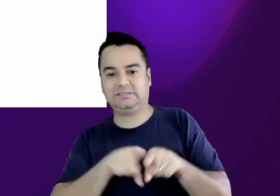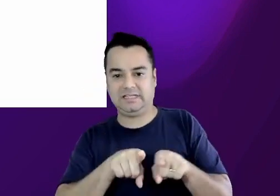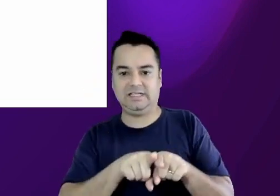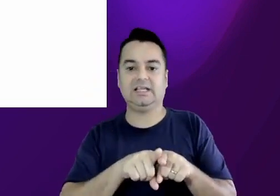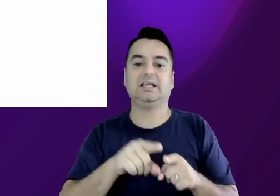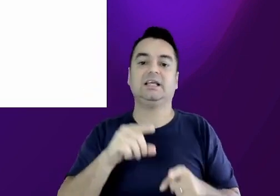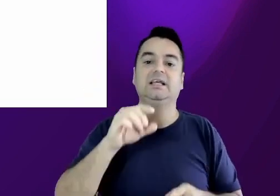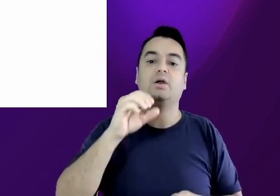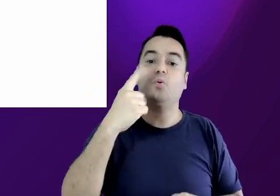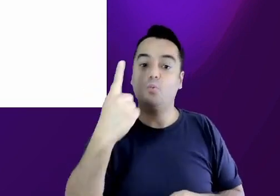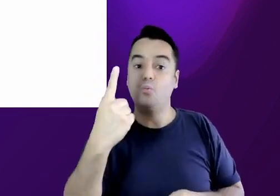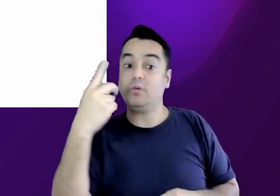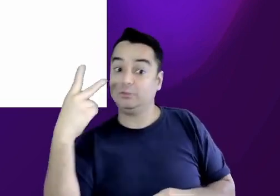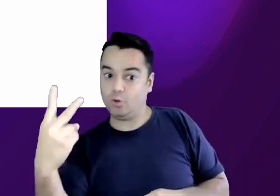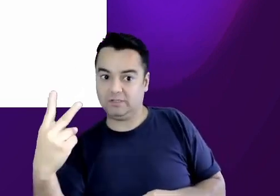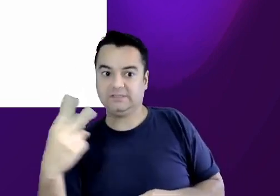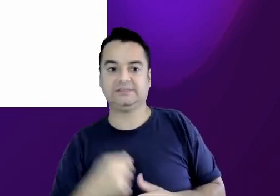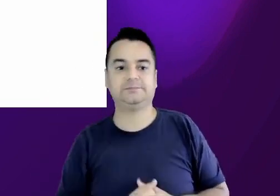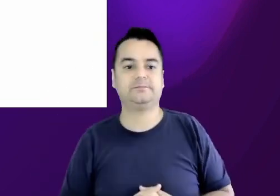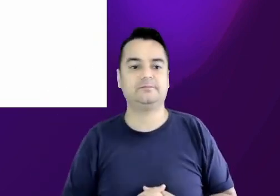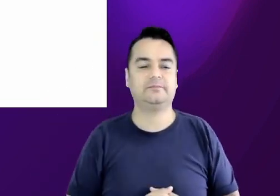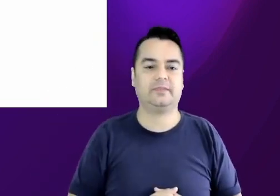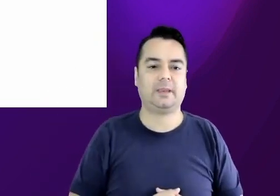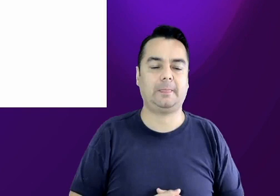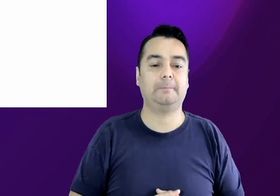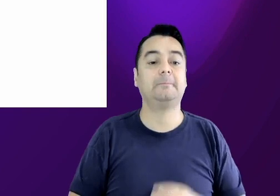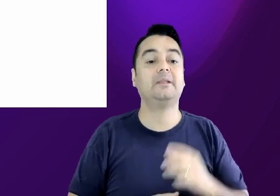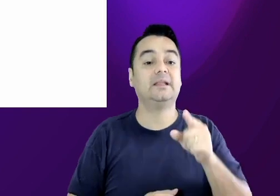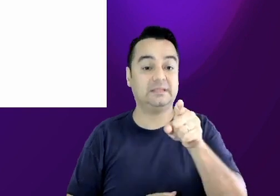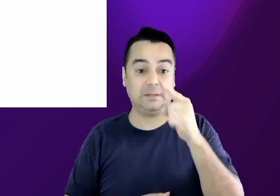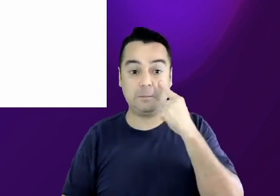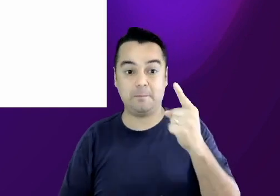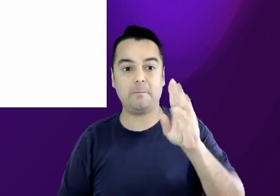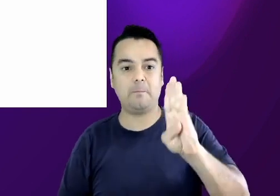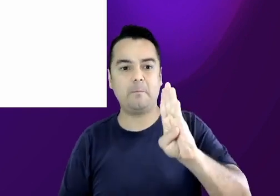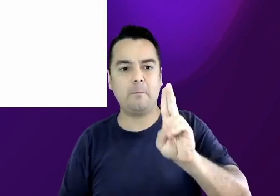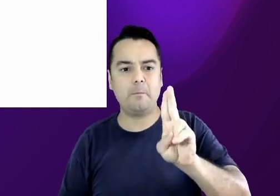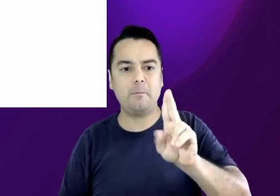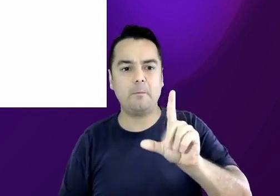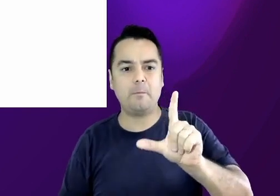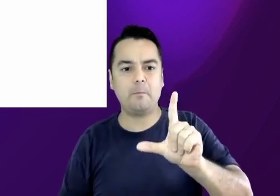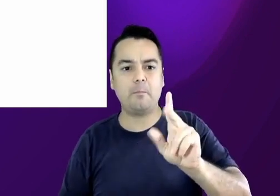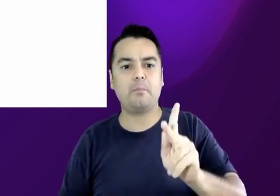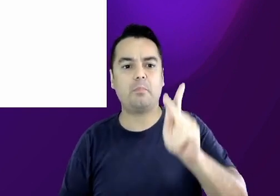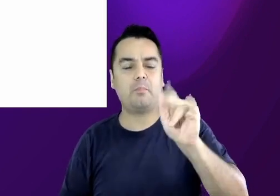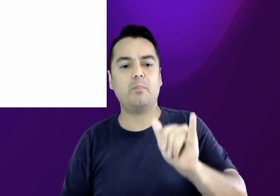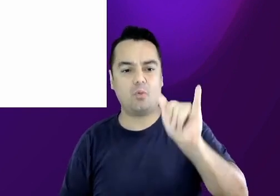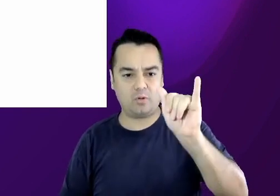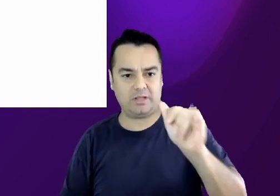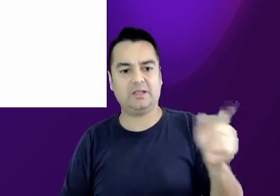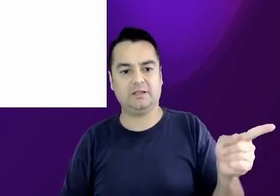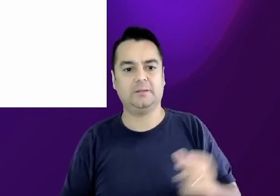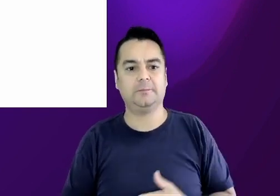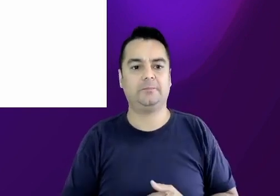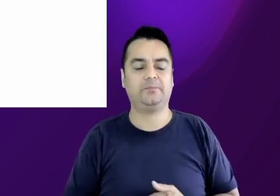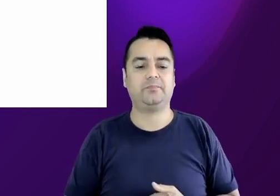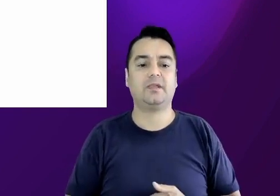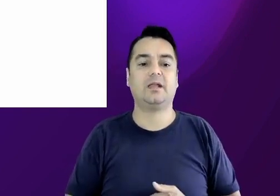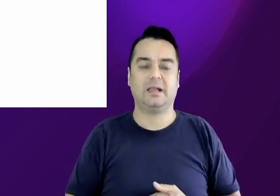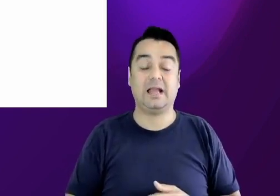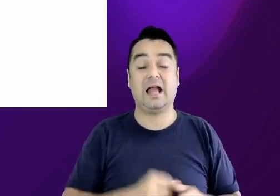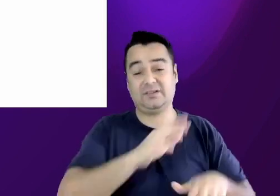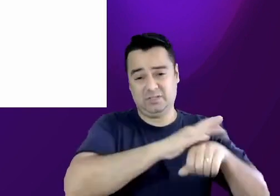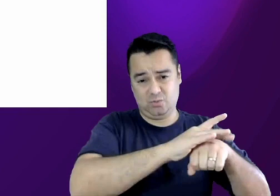2, pela alta taxa de resposta, a possibilidade maior para a doença Buch, quando a